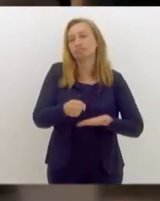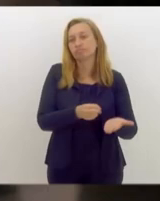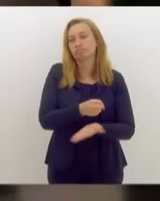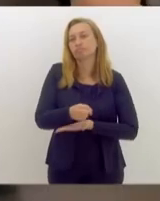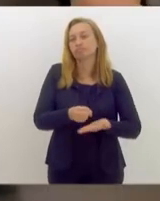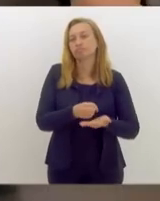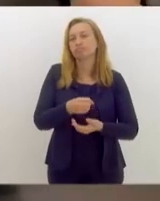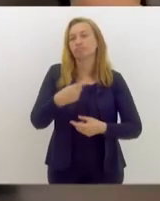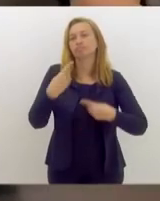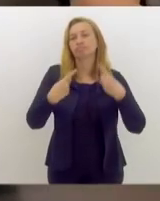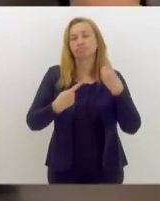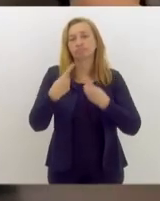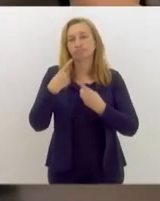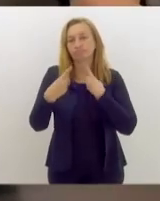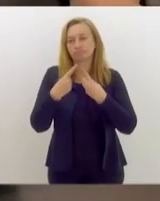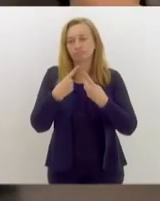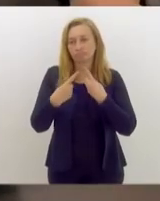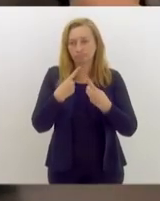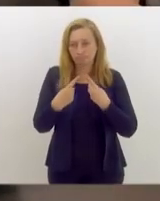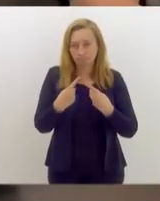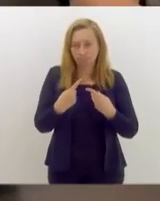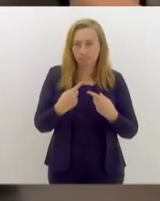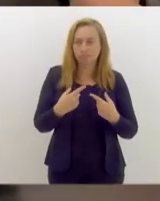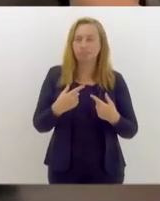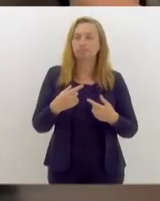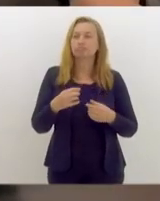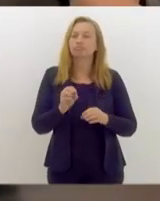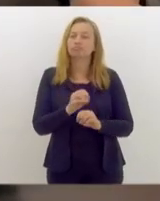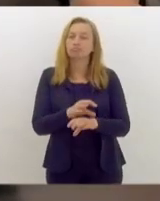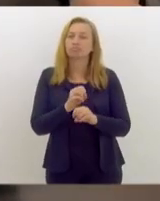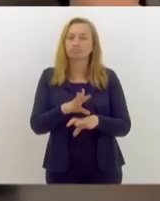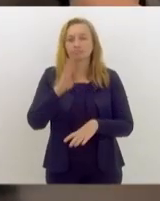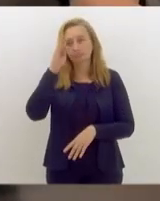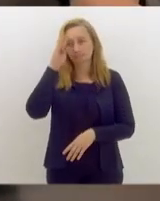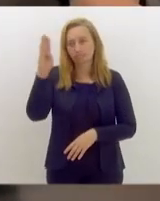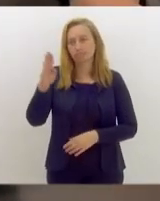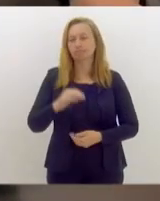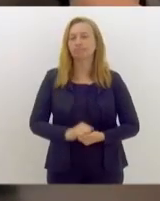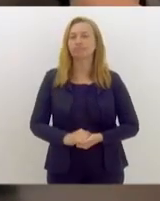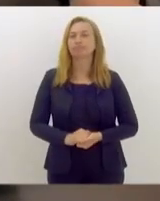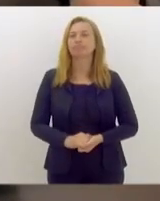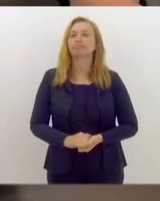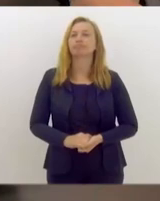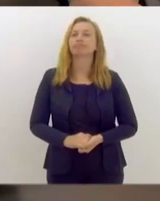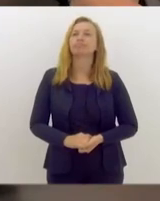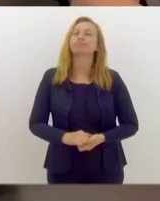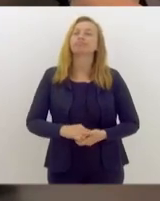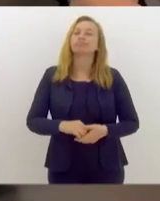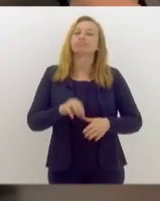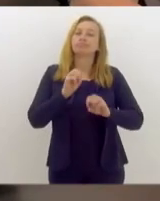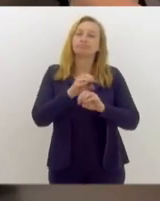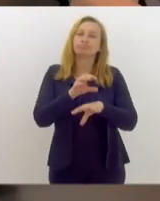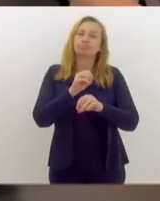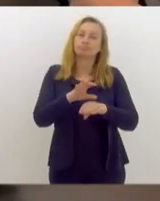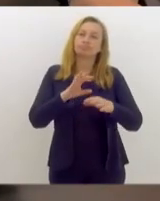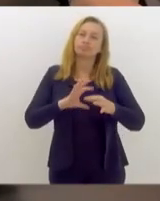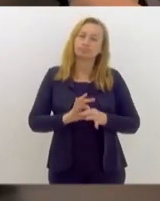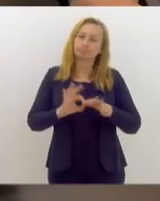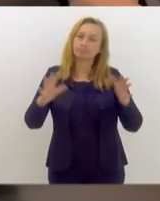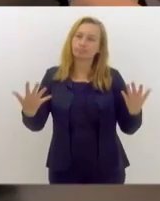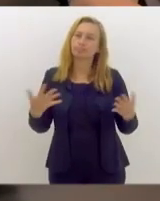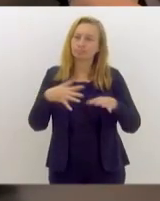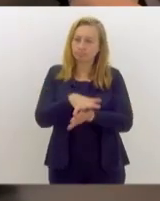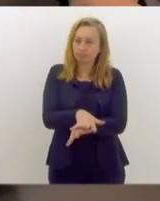do debate na educação, pilares fundamentais da educação inclusiva, democrática, da questão